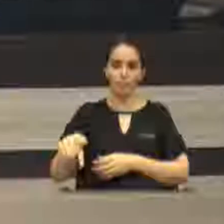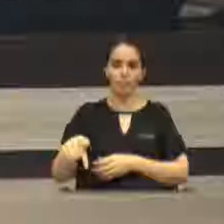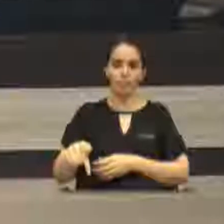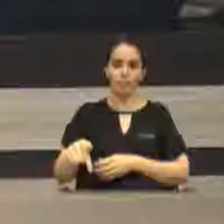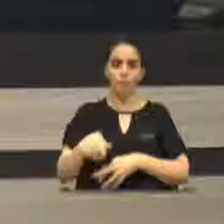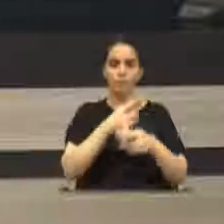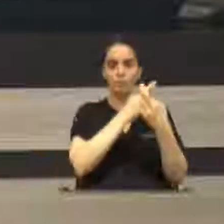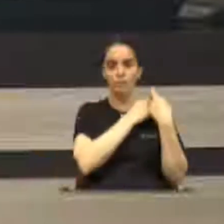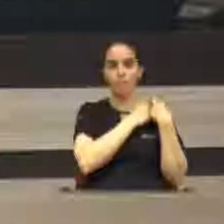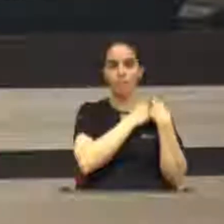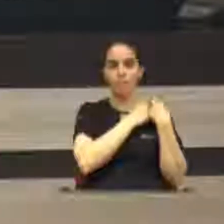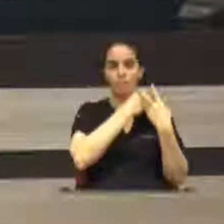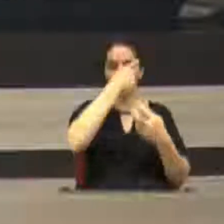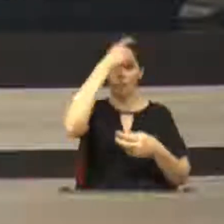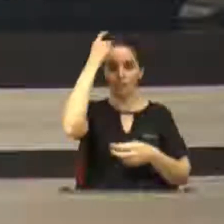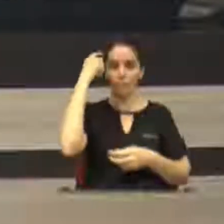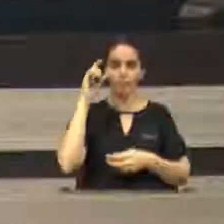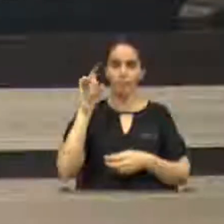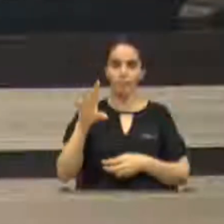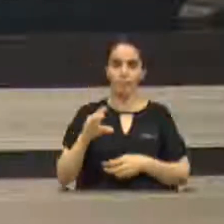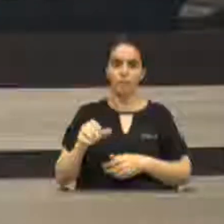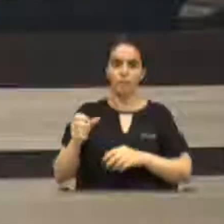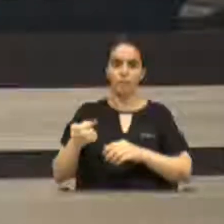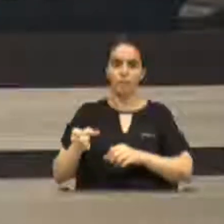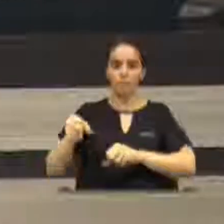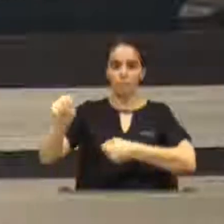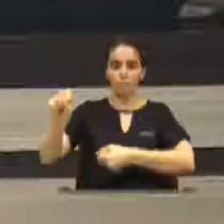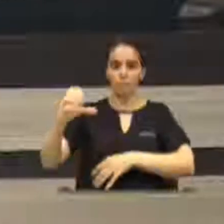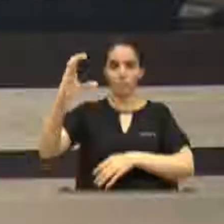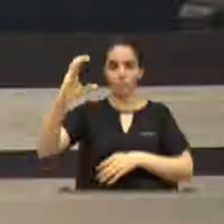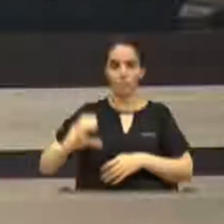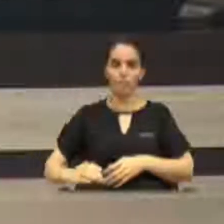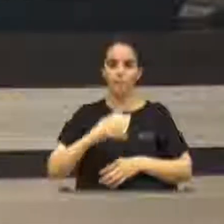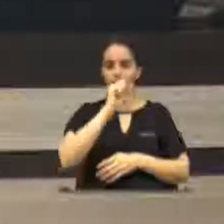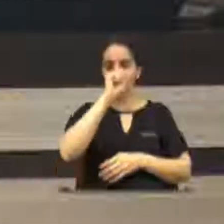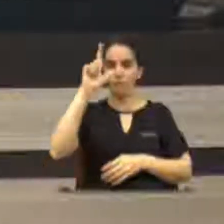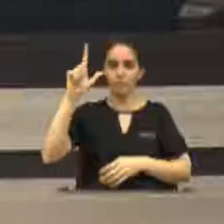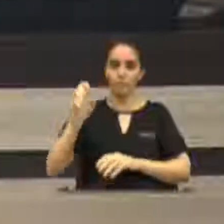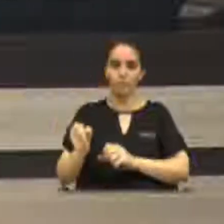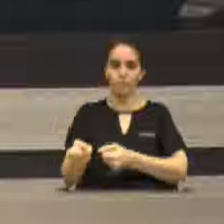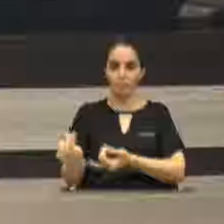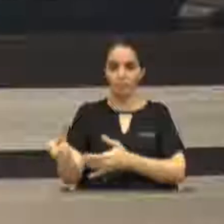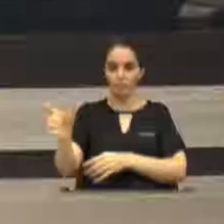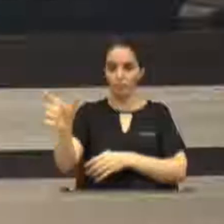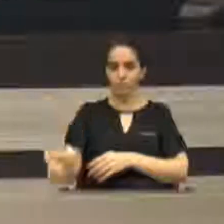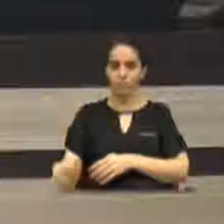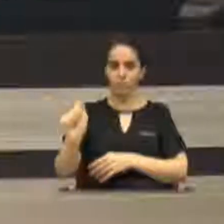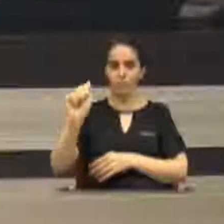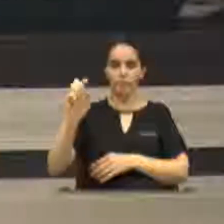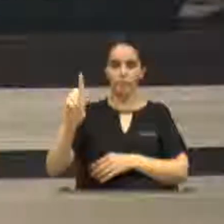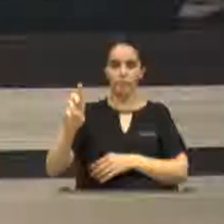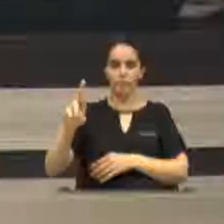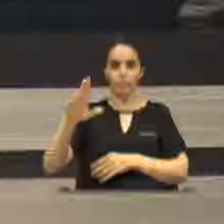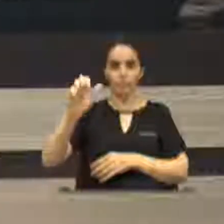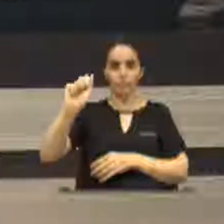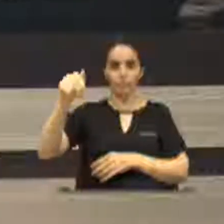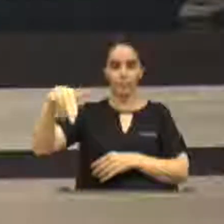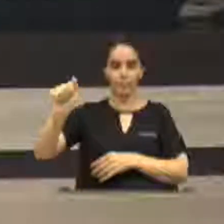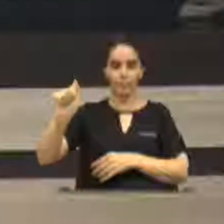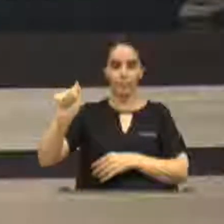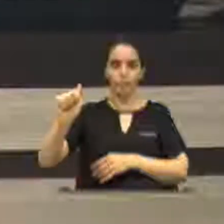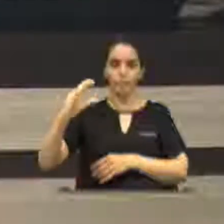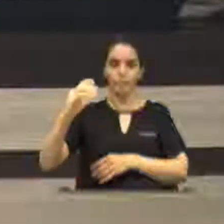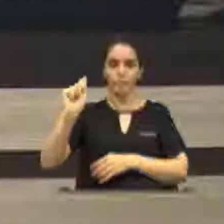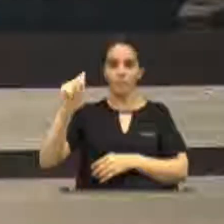38/2017, de autoria do novo vereador Marco Antônio Xavier, que concede o título de cidadão limeirense à senhora Adriana Cristina H. de